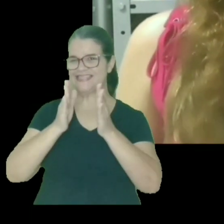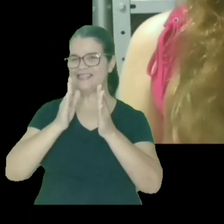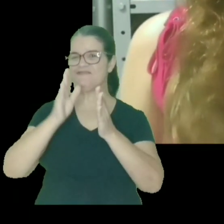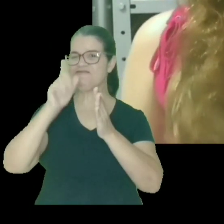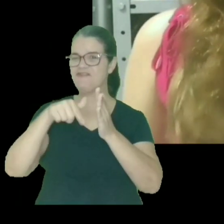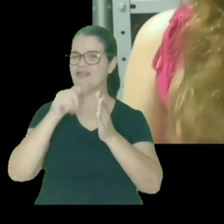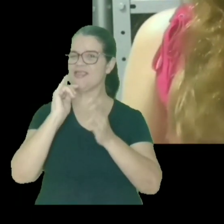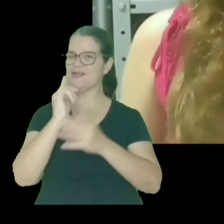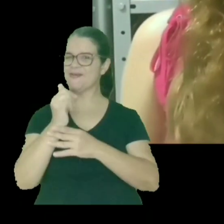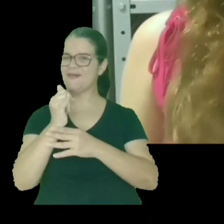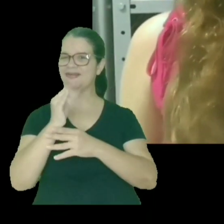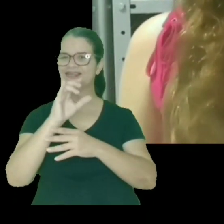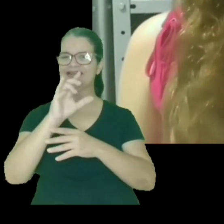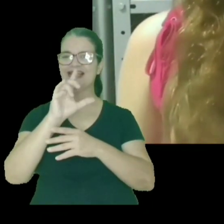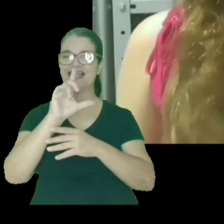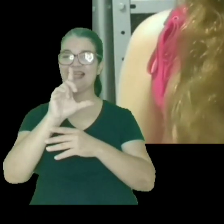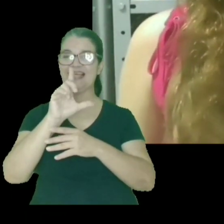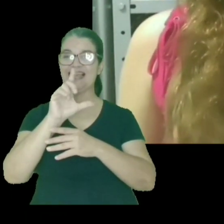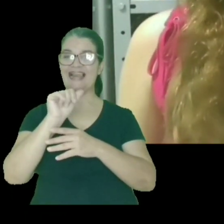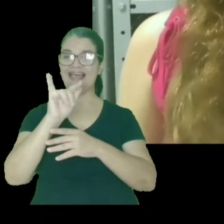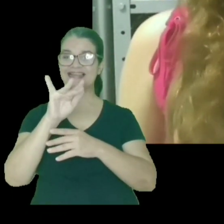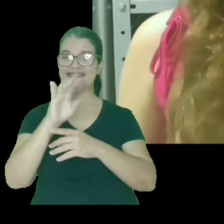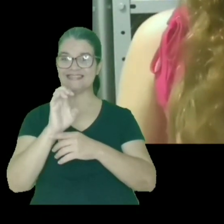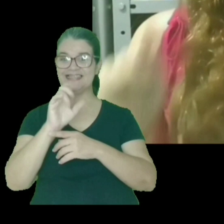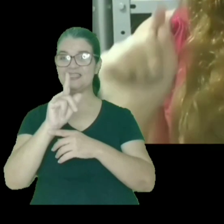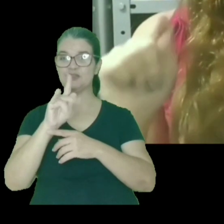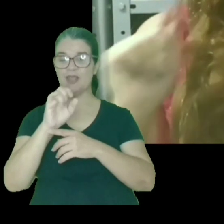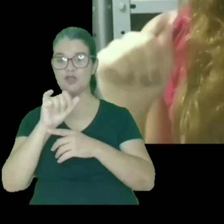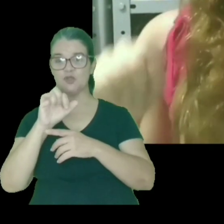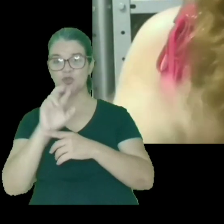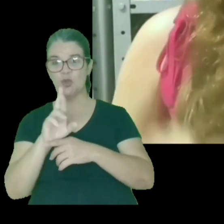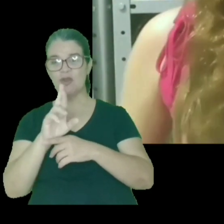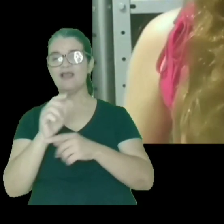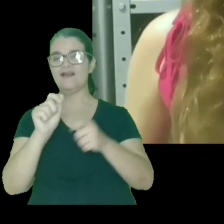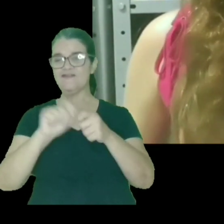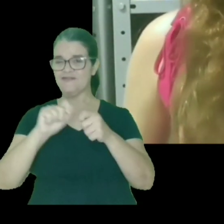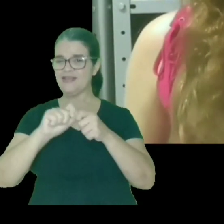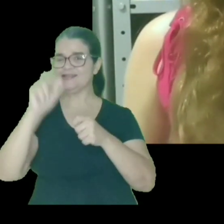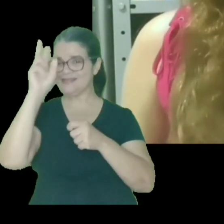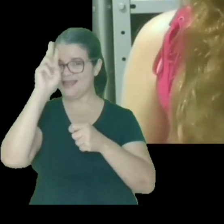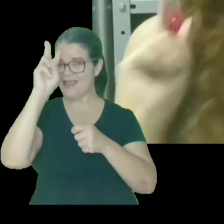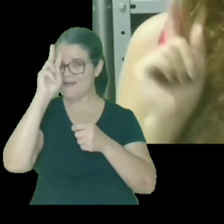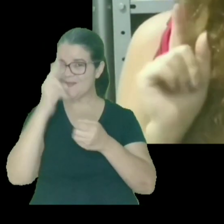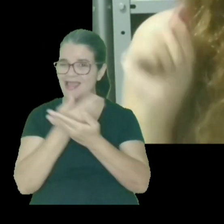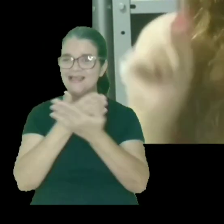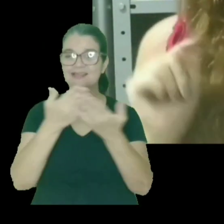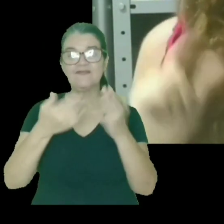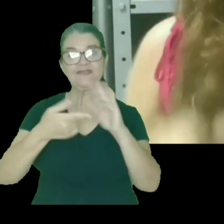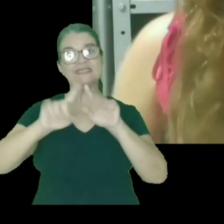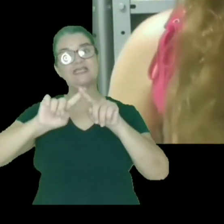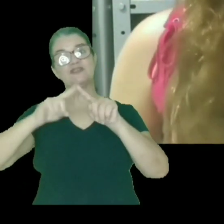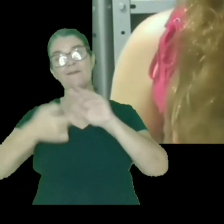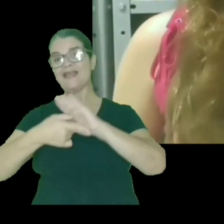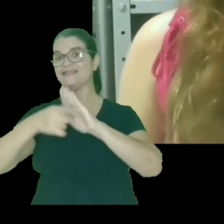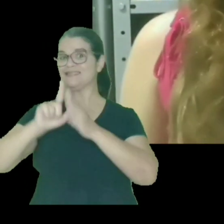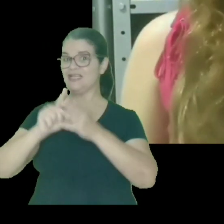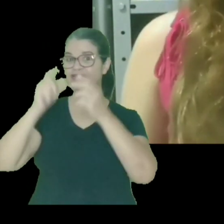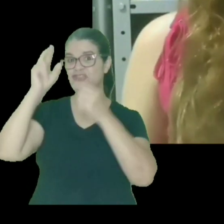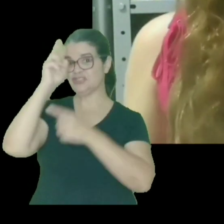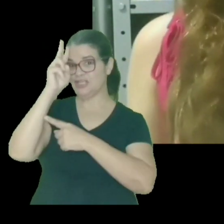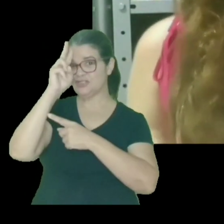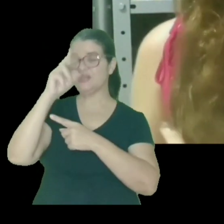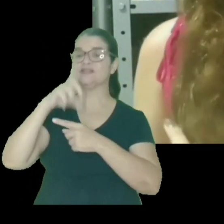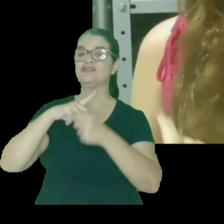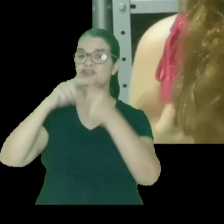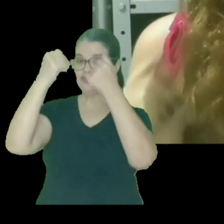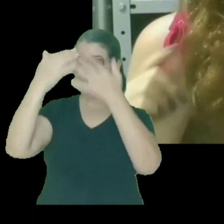um conto de Clarice Lispector, que me fez lembrar muito de vocês. Mas antes da história, vamos falar